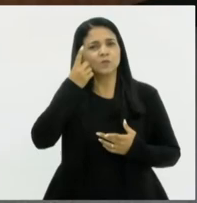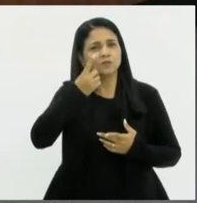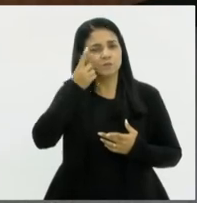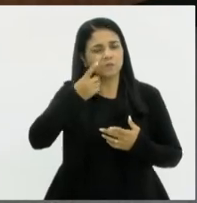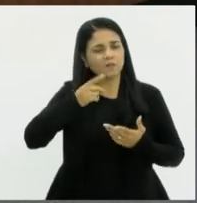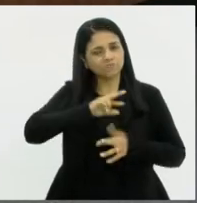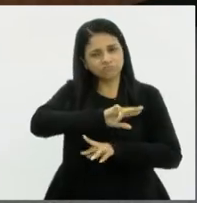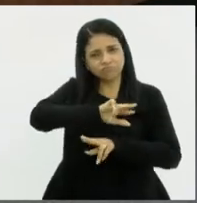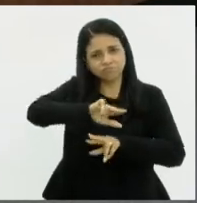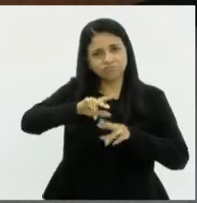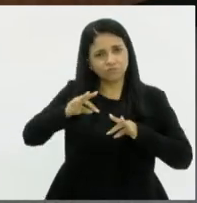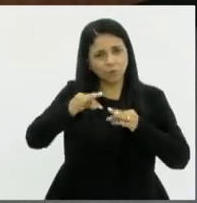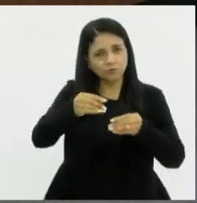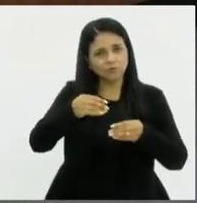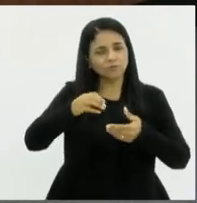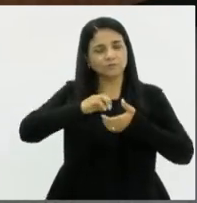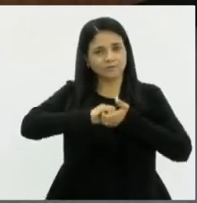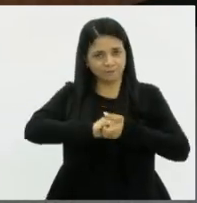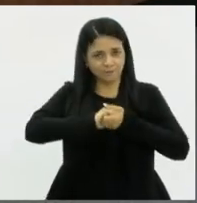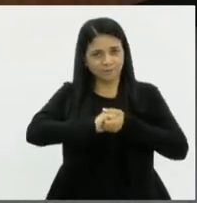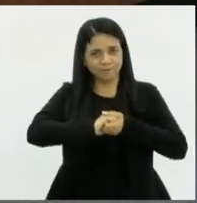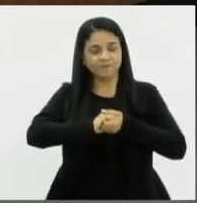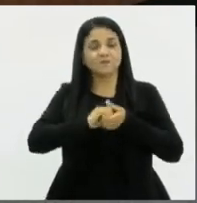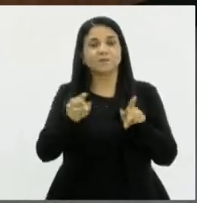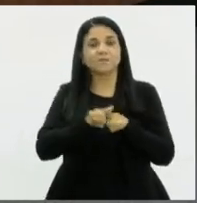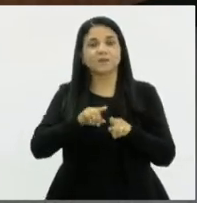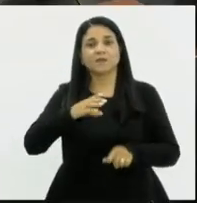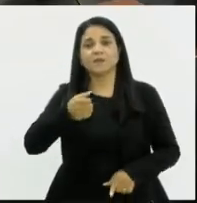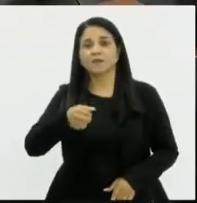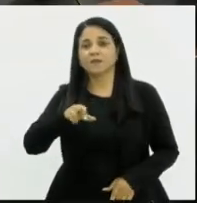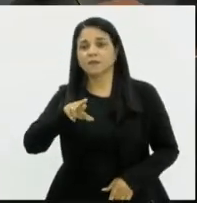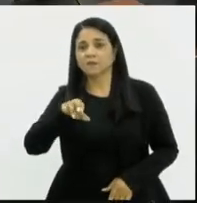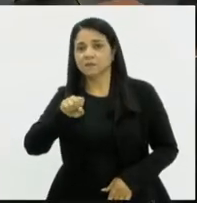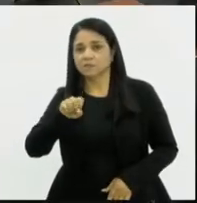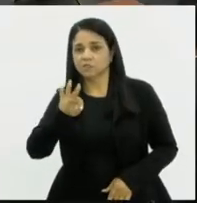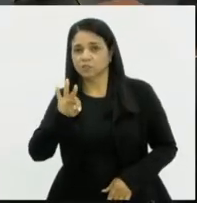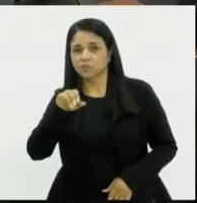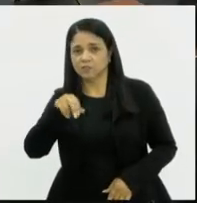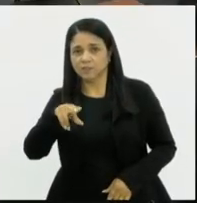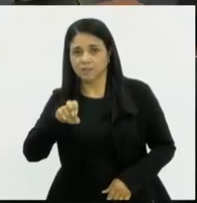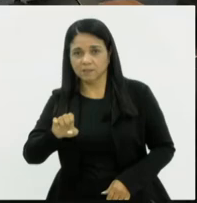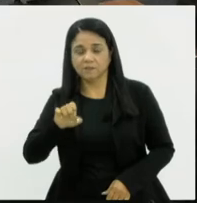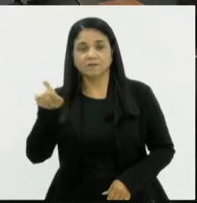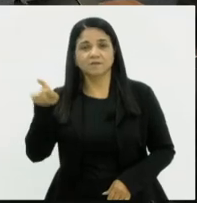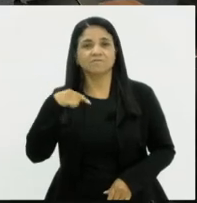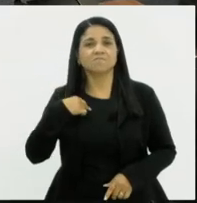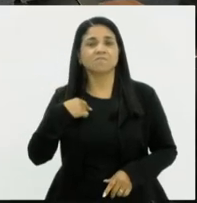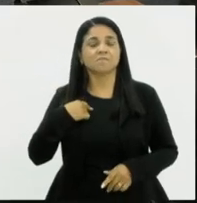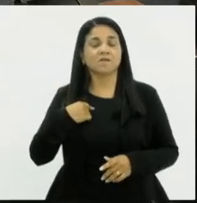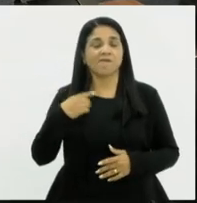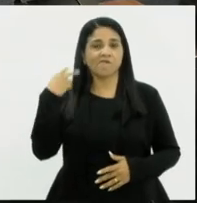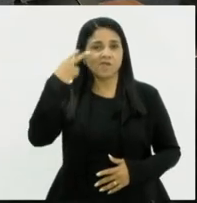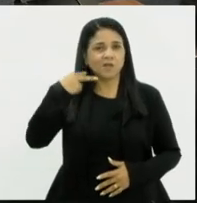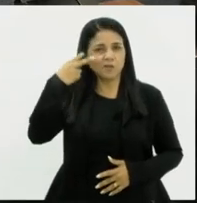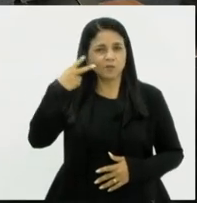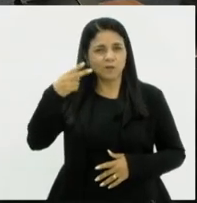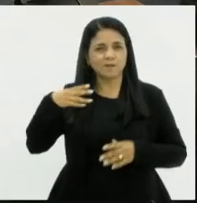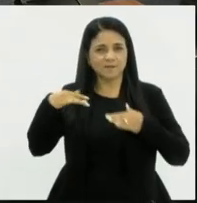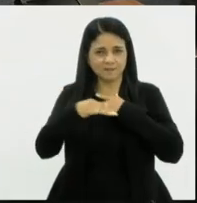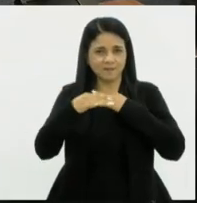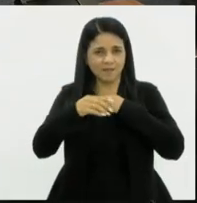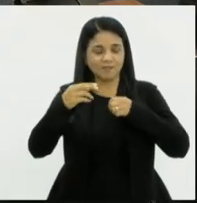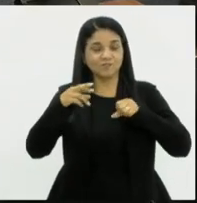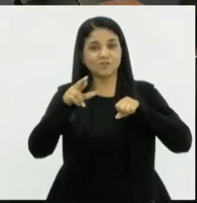presentes. Cumprimentar a Cristiane do Sobreira, vereadora minha lá da cidade de Belfor Roxo, a cumprimentando, eu